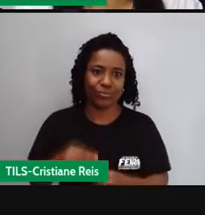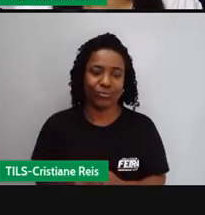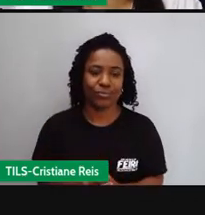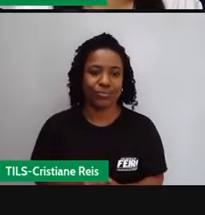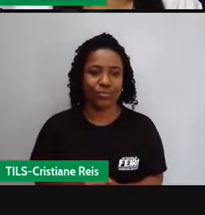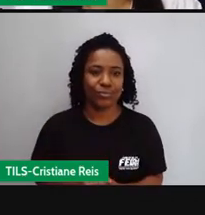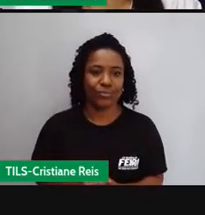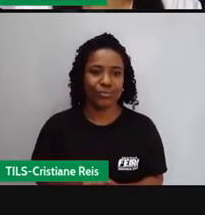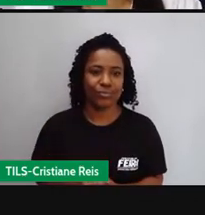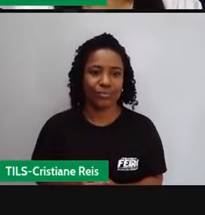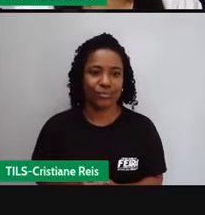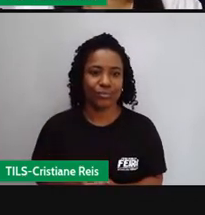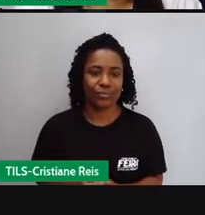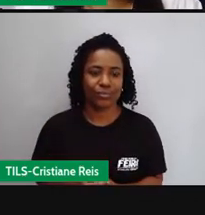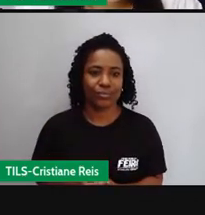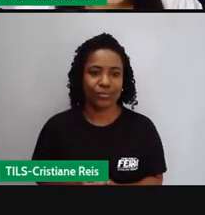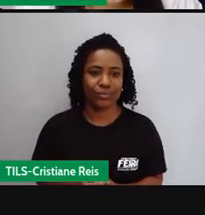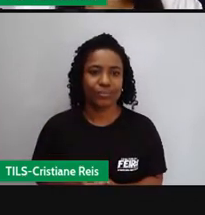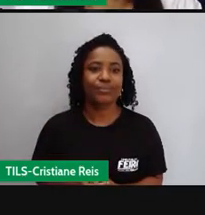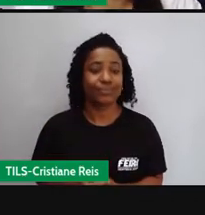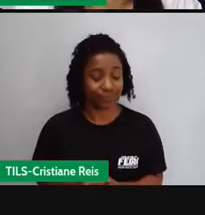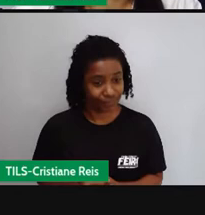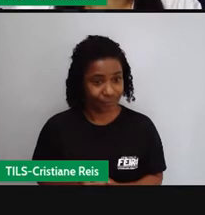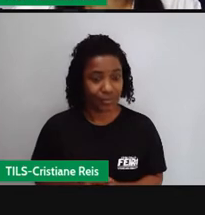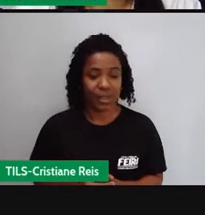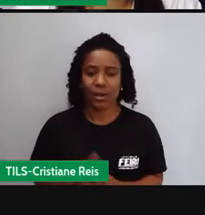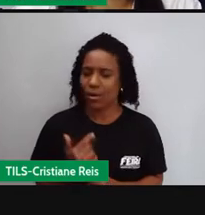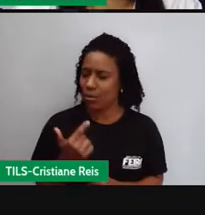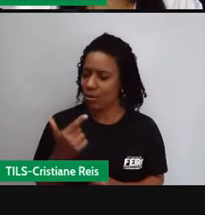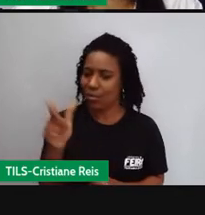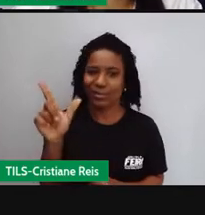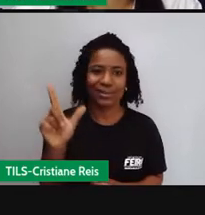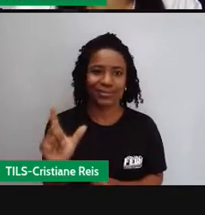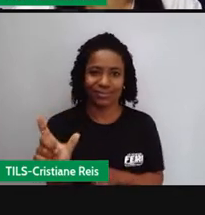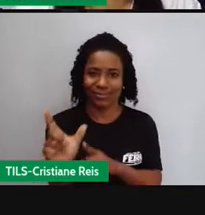Outra palavra que acompanha aí a democracia desde a